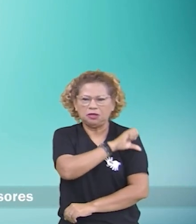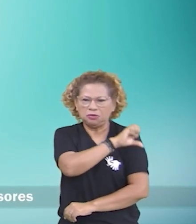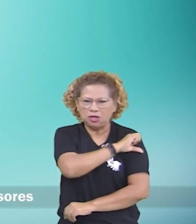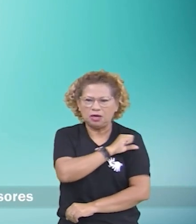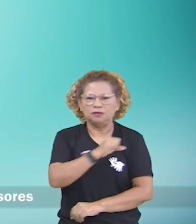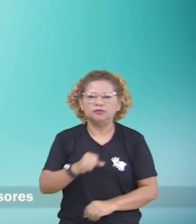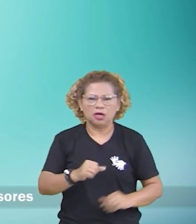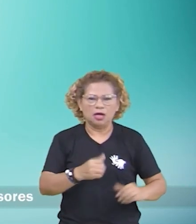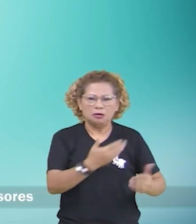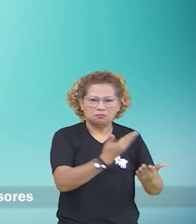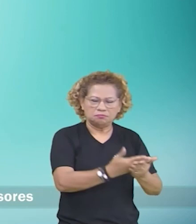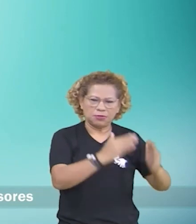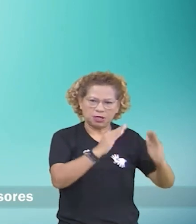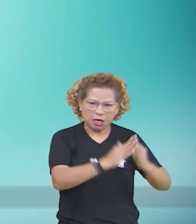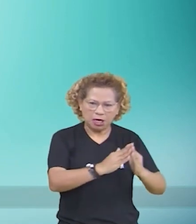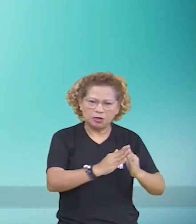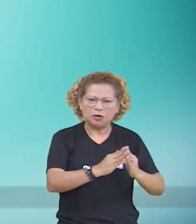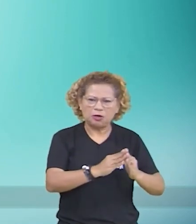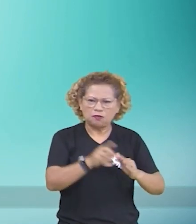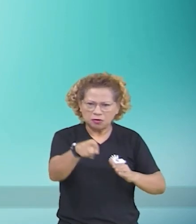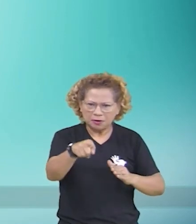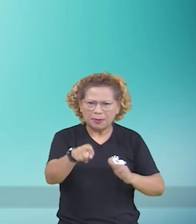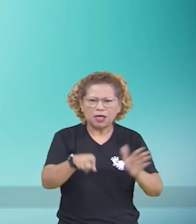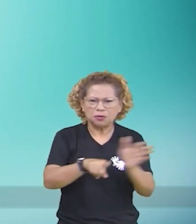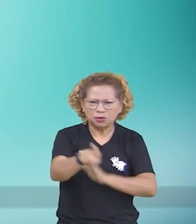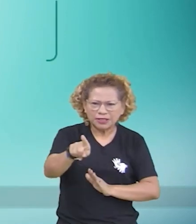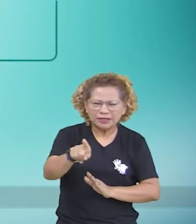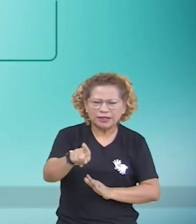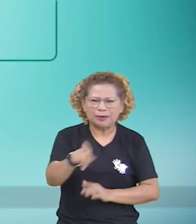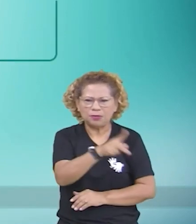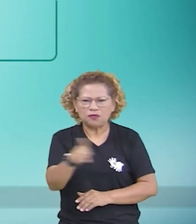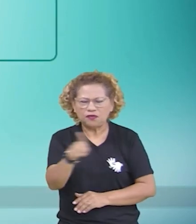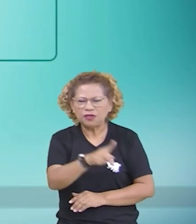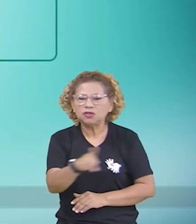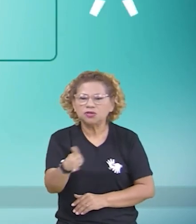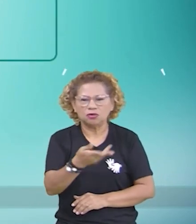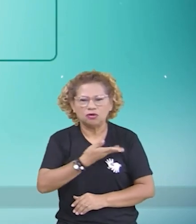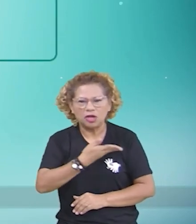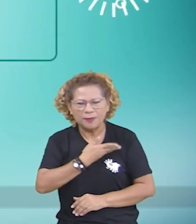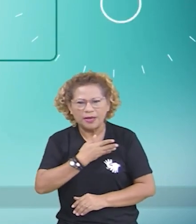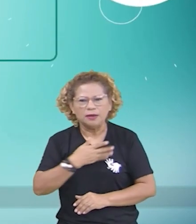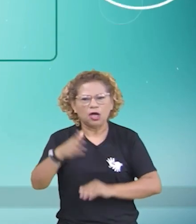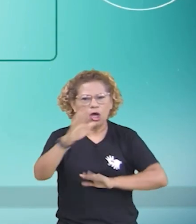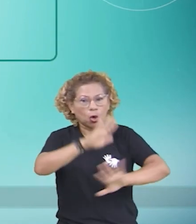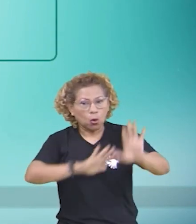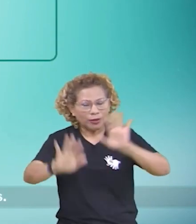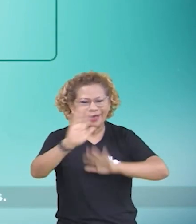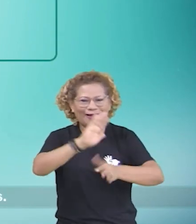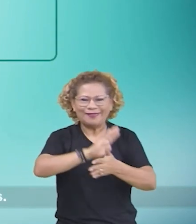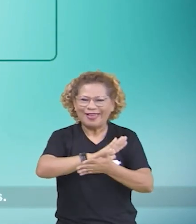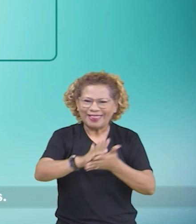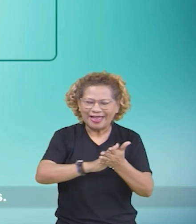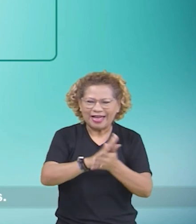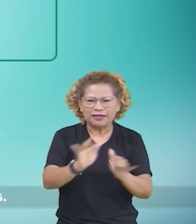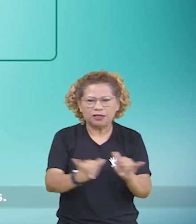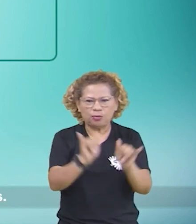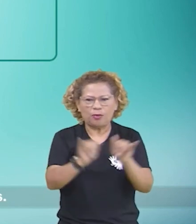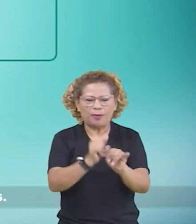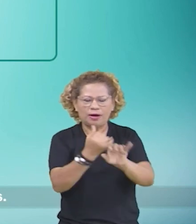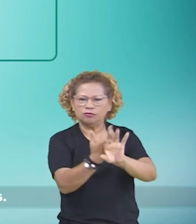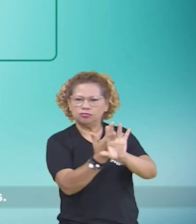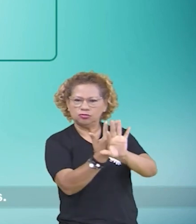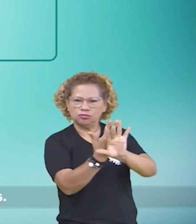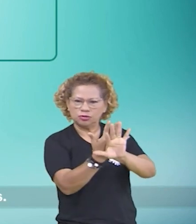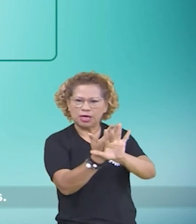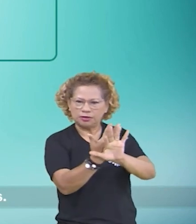tirar dúvidas, falar com professores e colegas através do chat. Mas tome cuidado, nada de bobagem nos chats para não atrapalhar os seus colegas